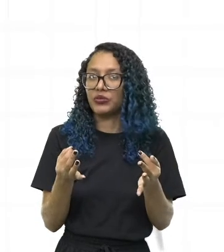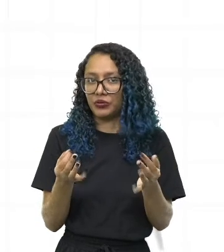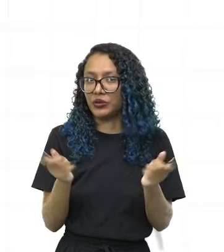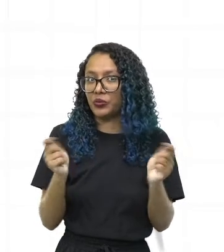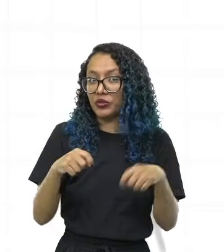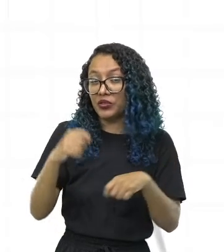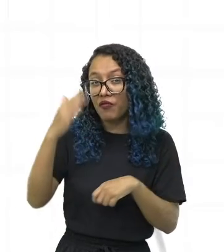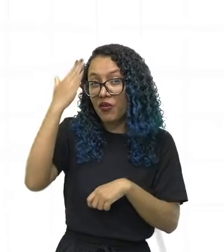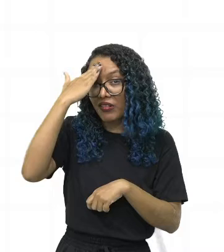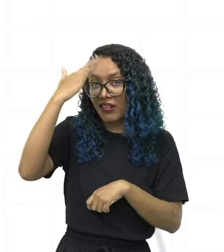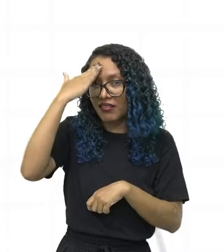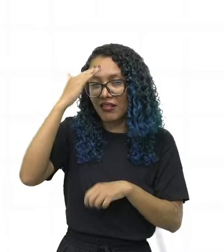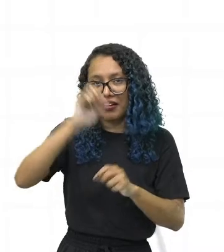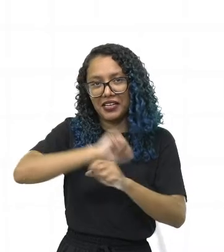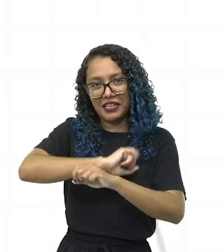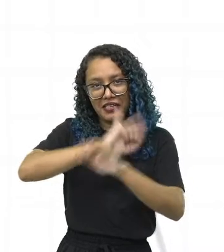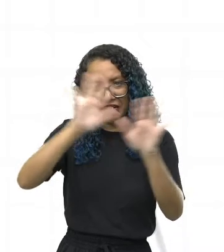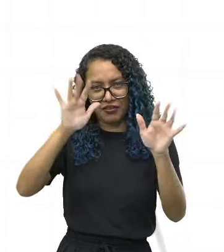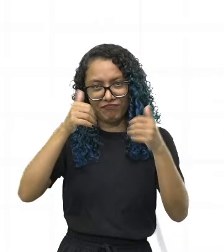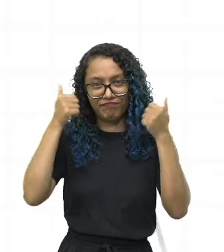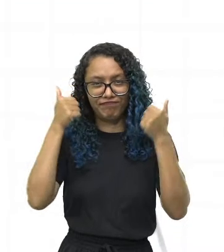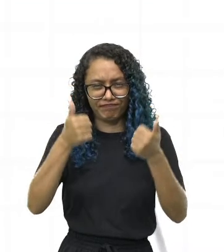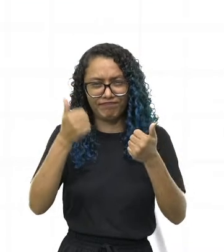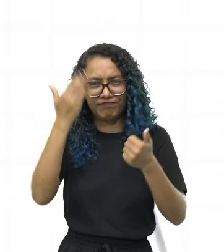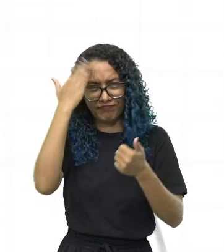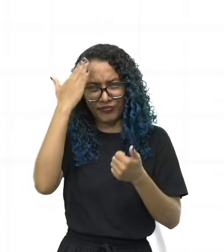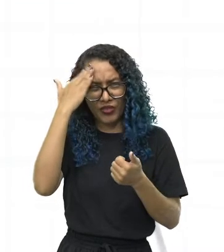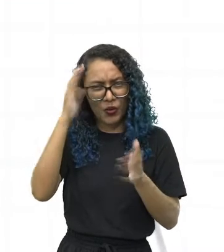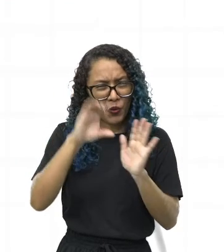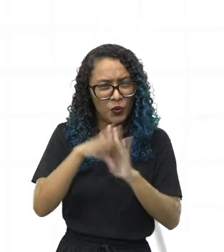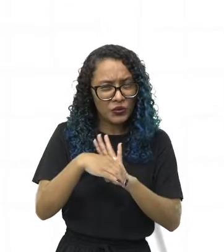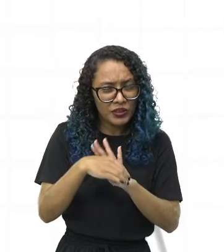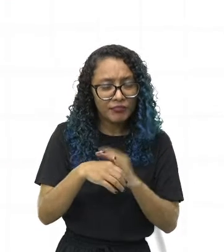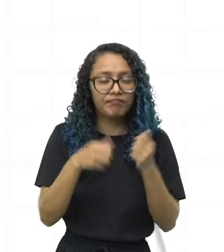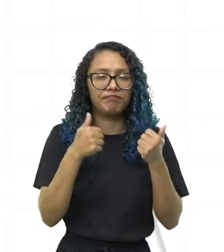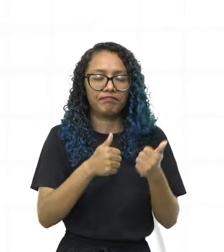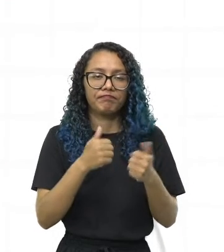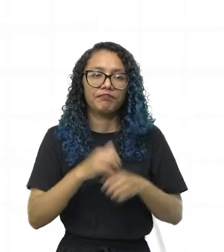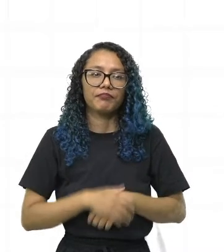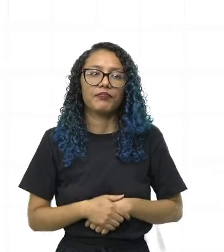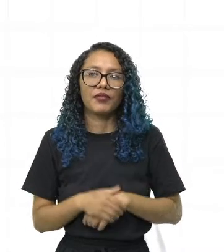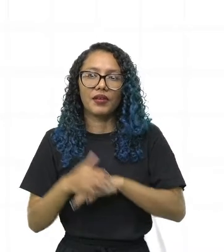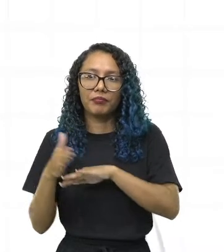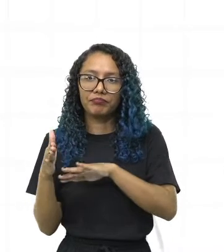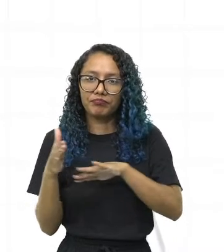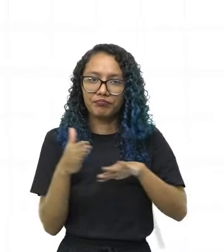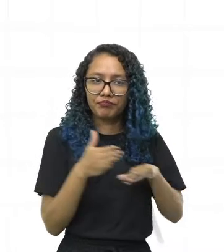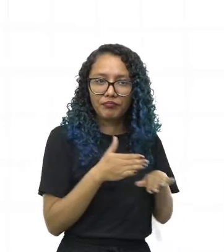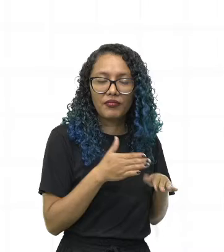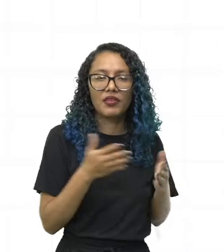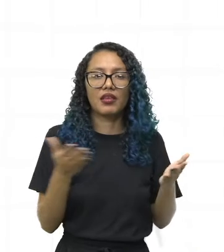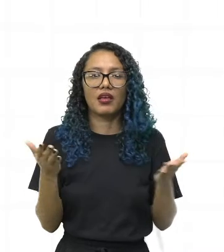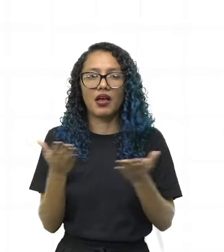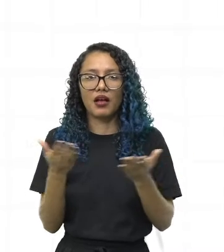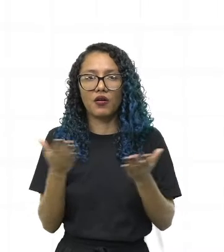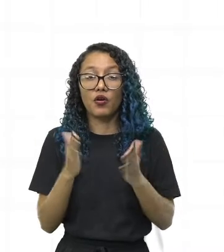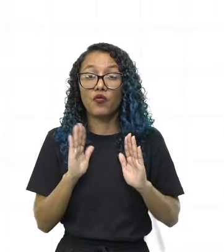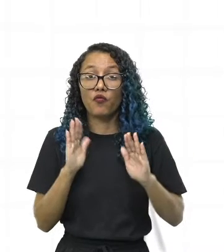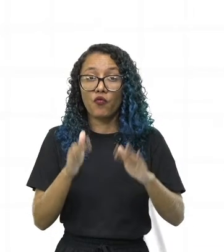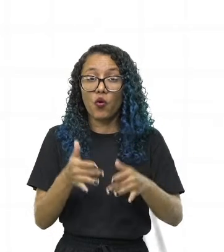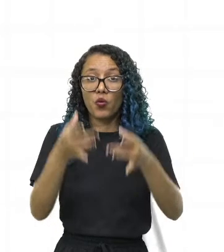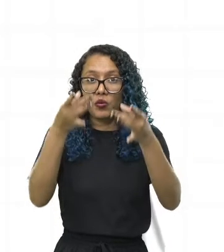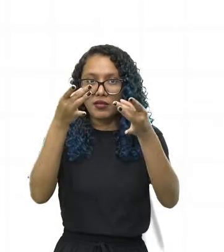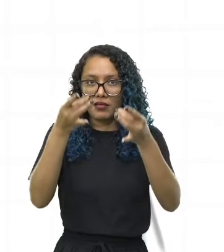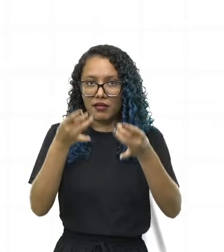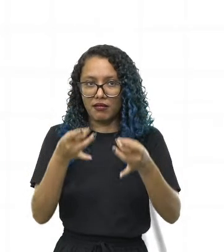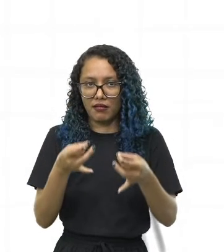pessoal? Entendido, então, aí o que é o texto de divulgação científica, certo? Nós vamos tratar agora, então, do detalhamento da nossa aula, né, do objeto do conhecimento da nossa